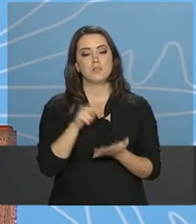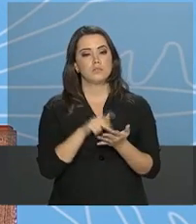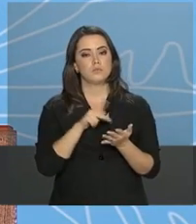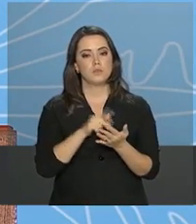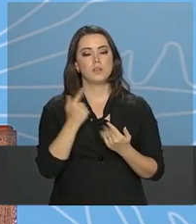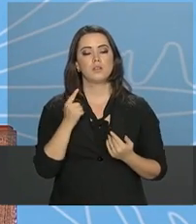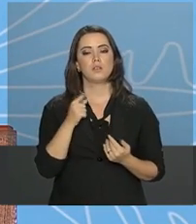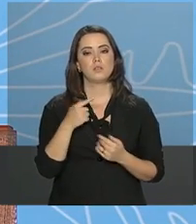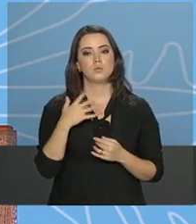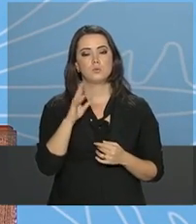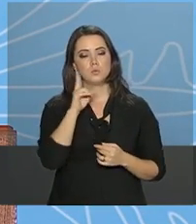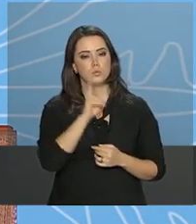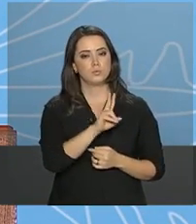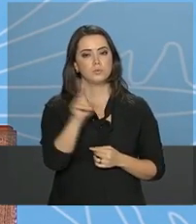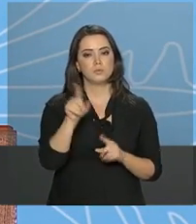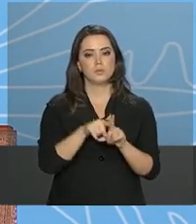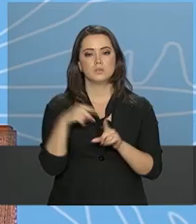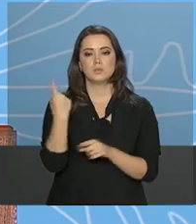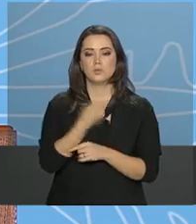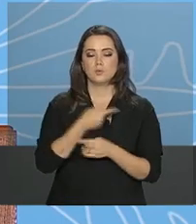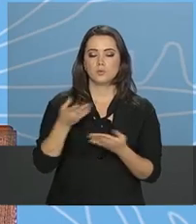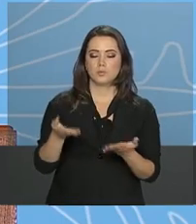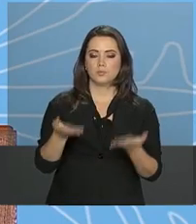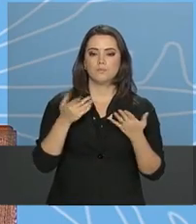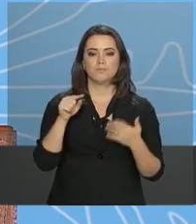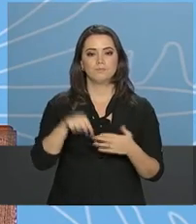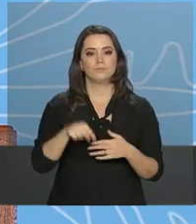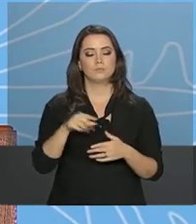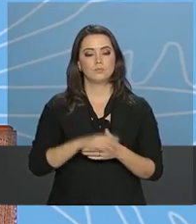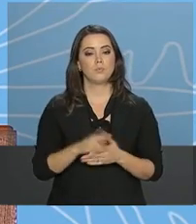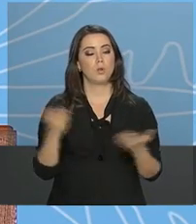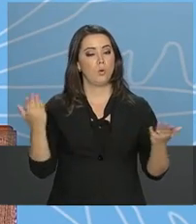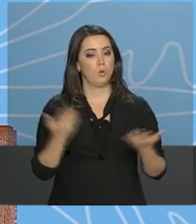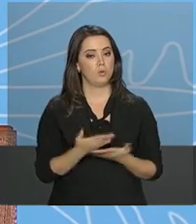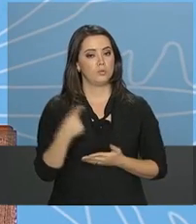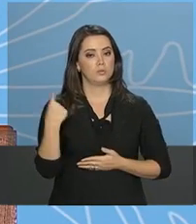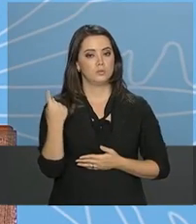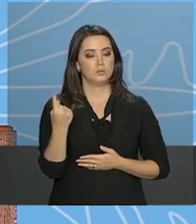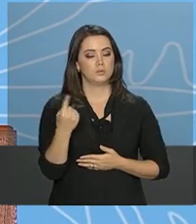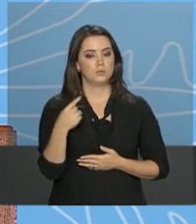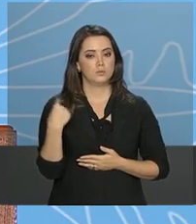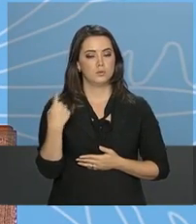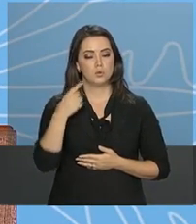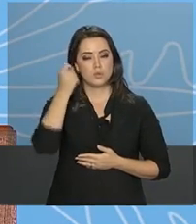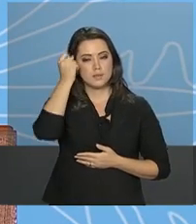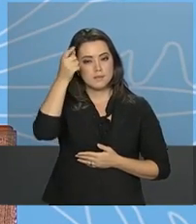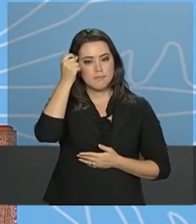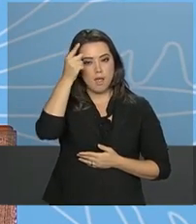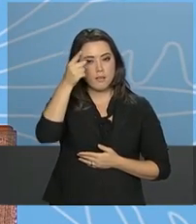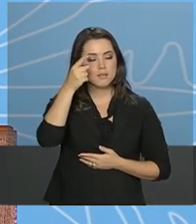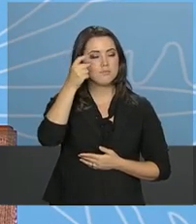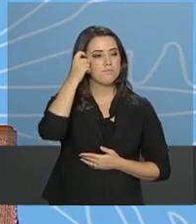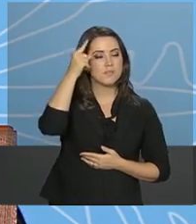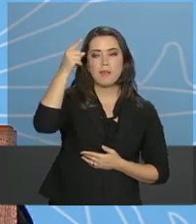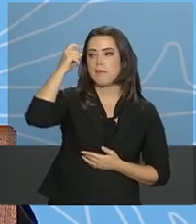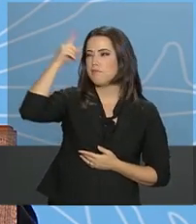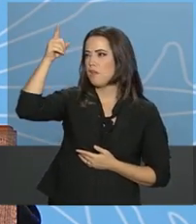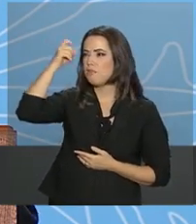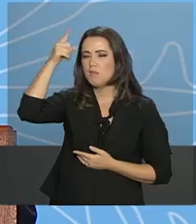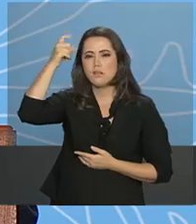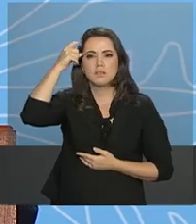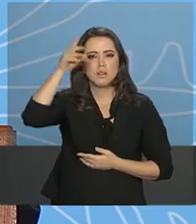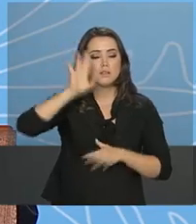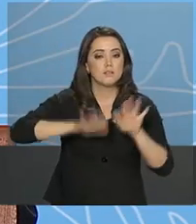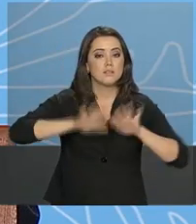horizontes que nos trazem até aqui. Hoje, As ideias, muitas